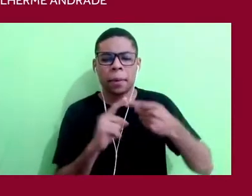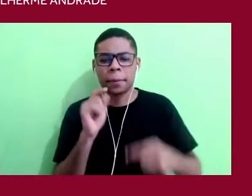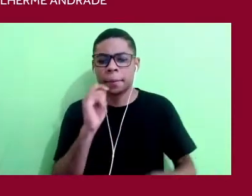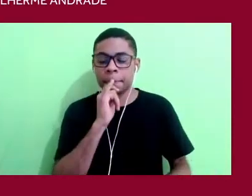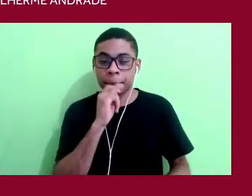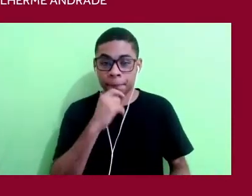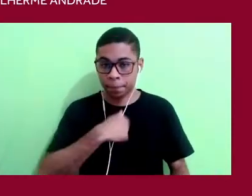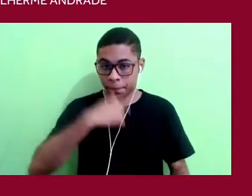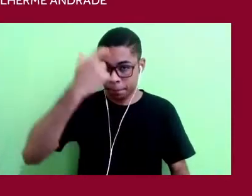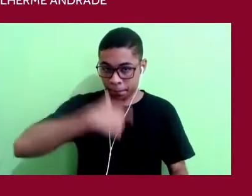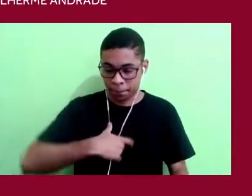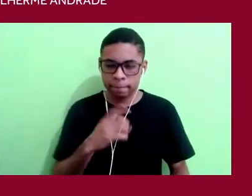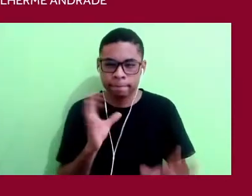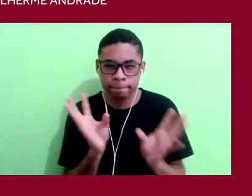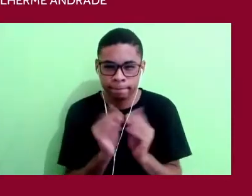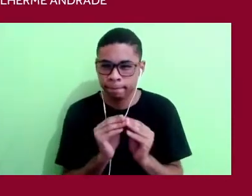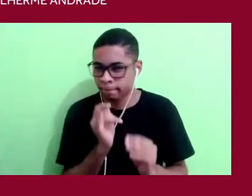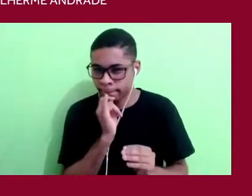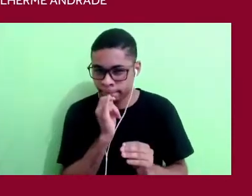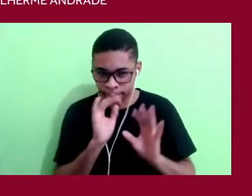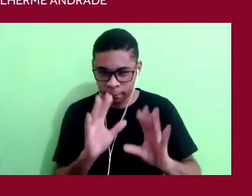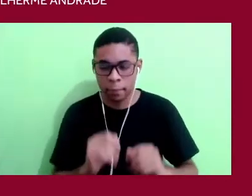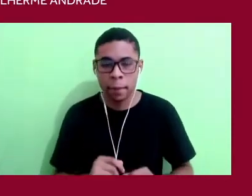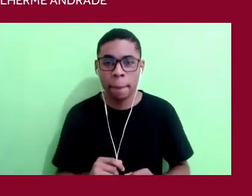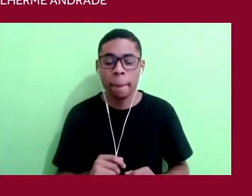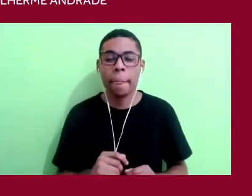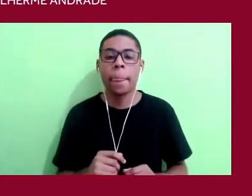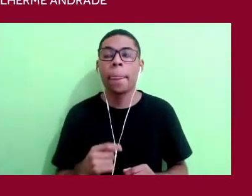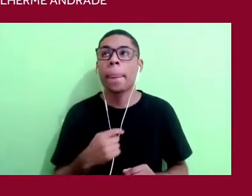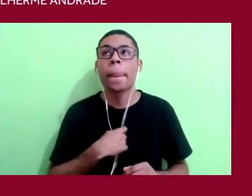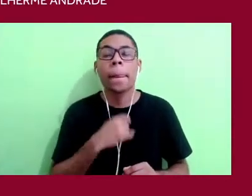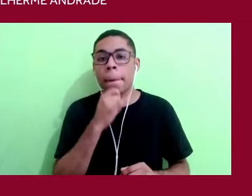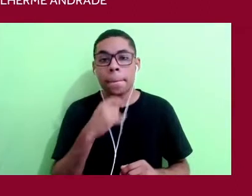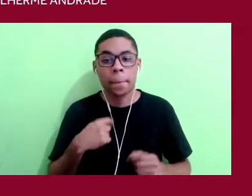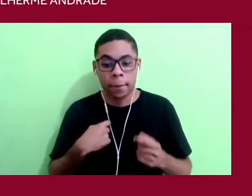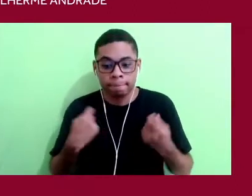uma biblioteca. Eu tenho uma necessidade de informação